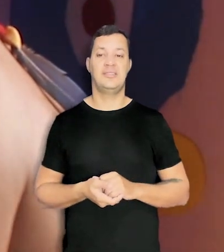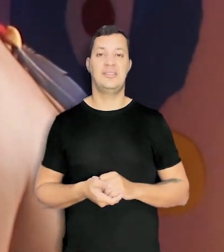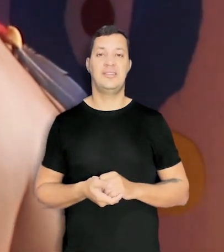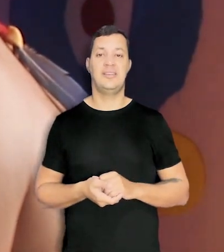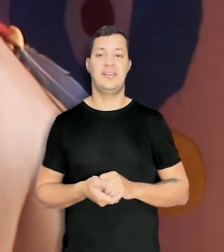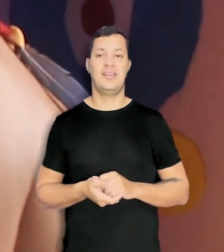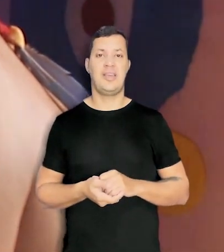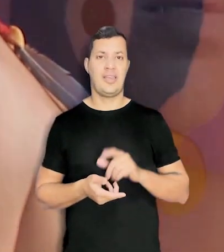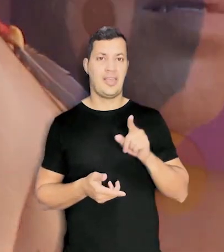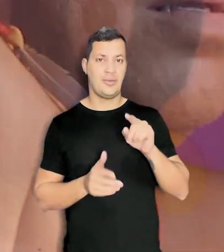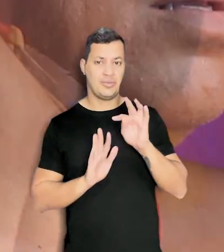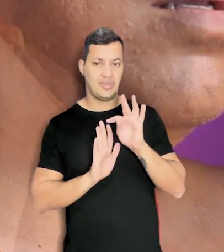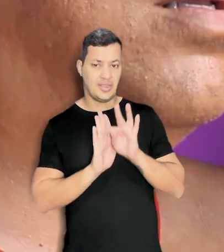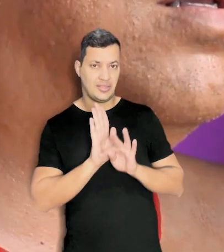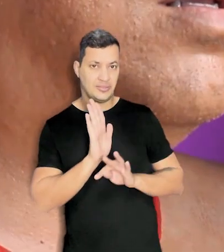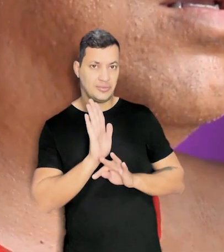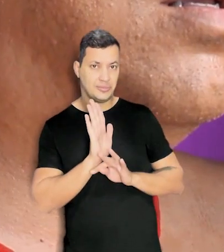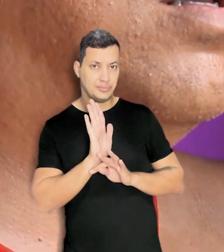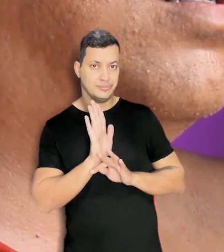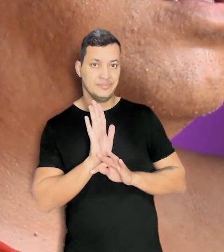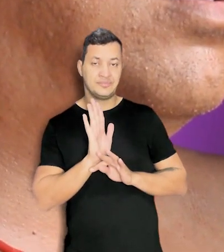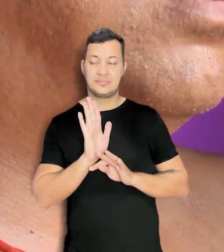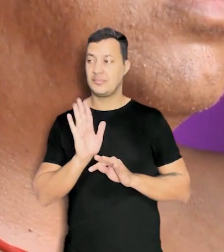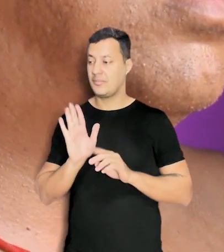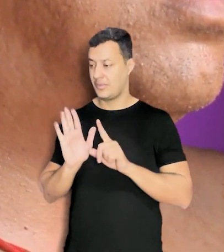Lembra o texto?